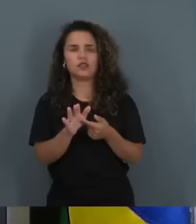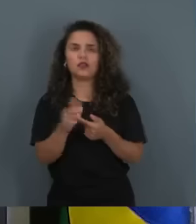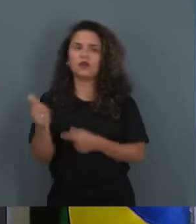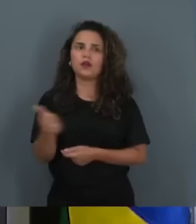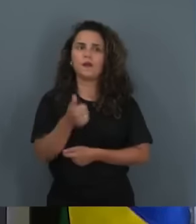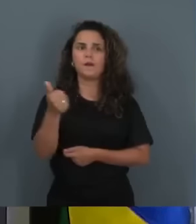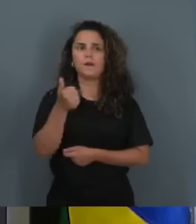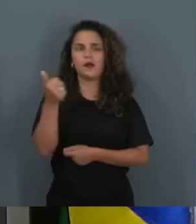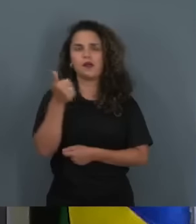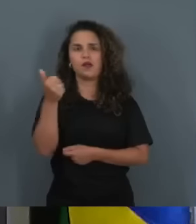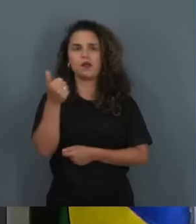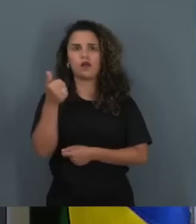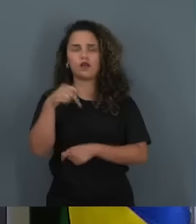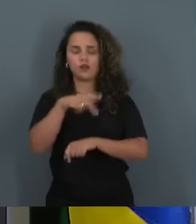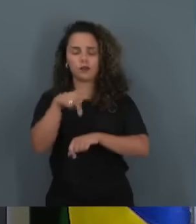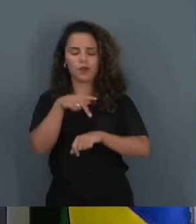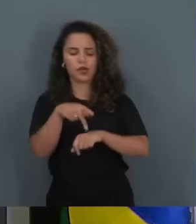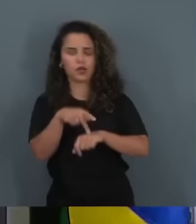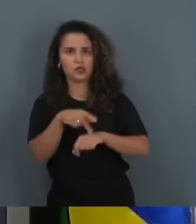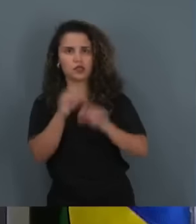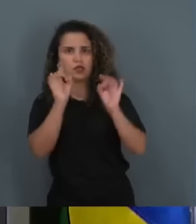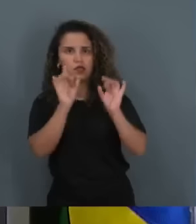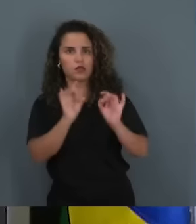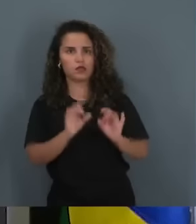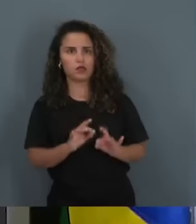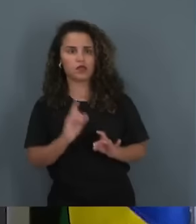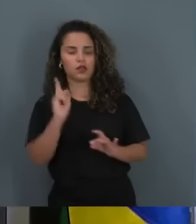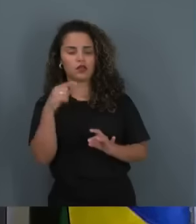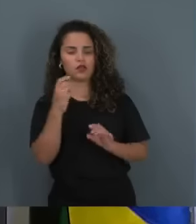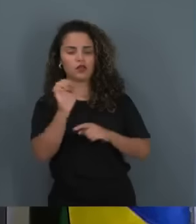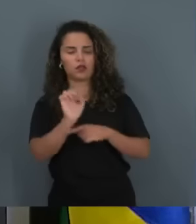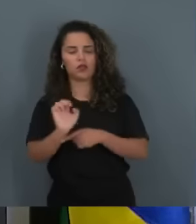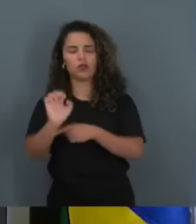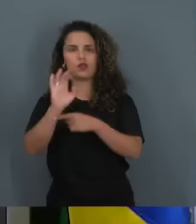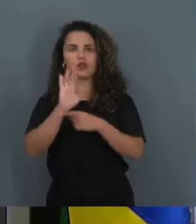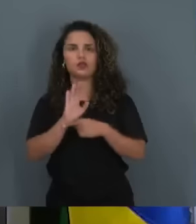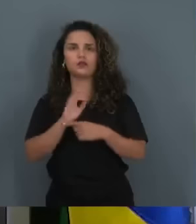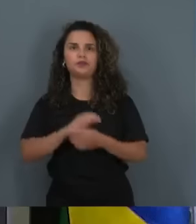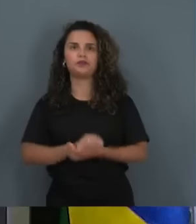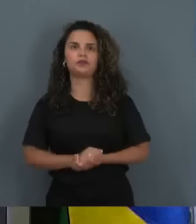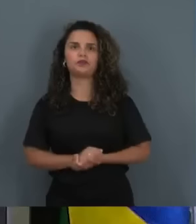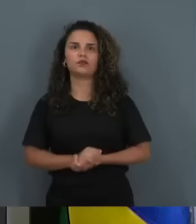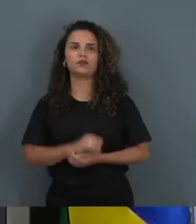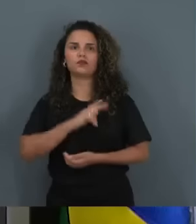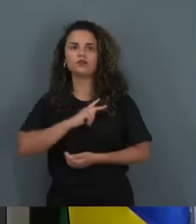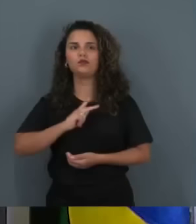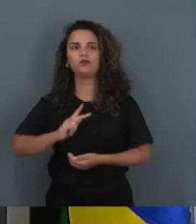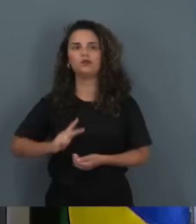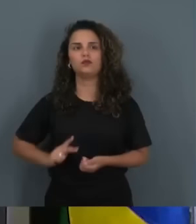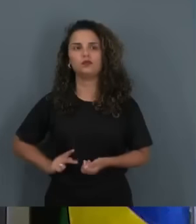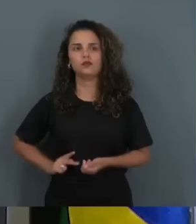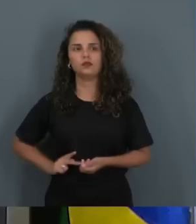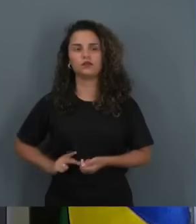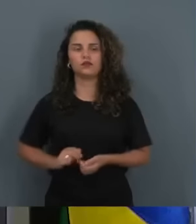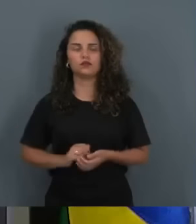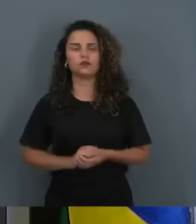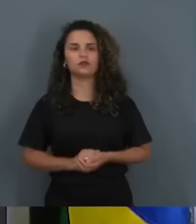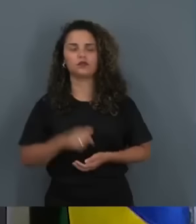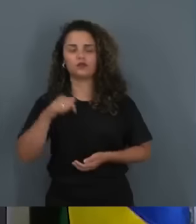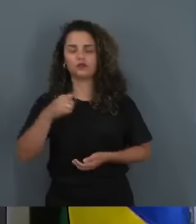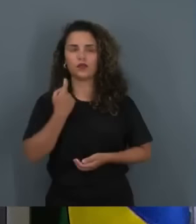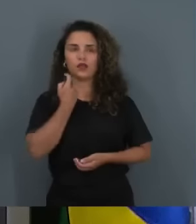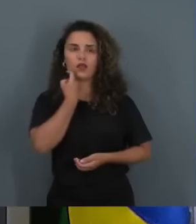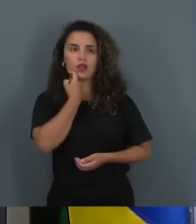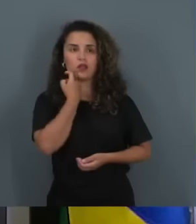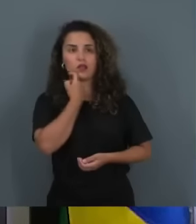melhoras para o país, especialmente para os nossos estados. Senhor presidente, nessa